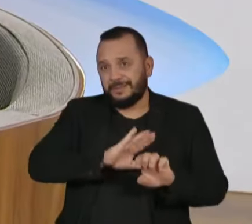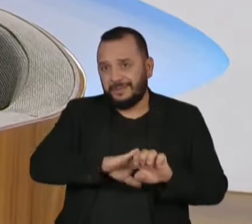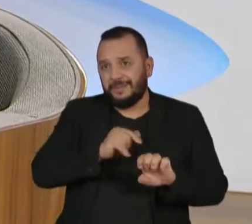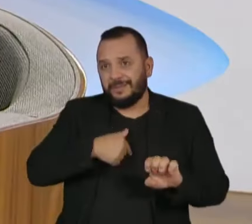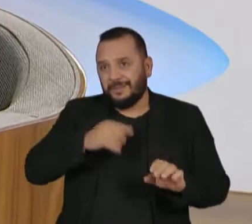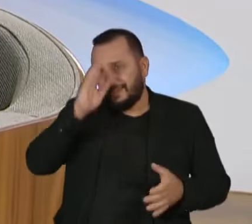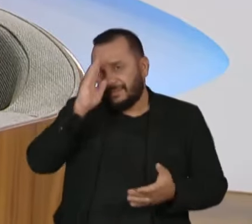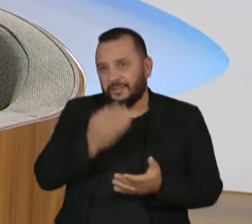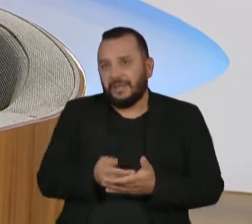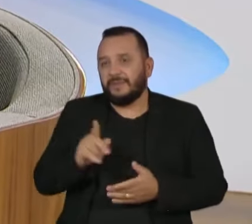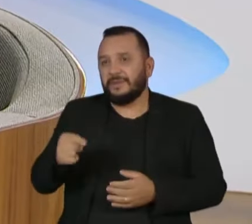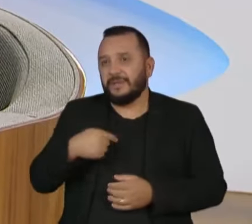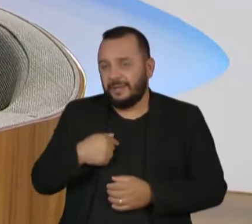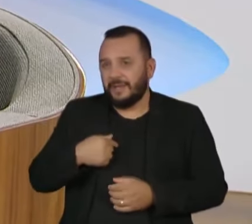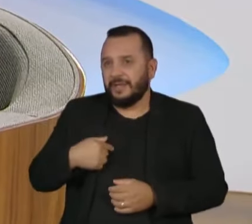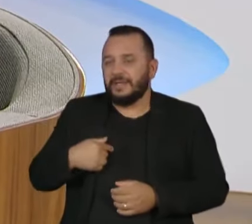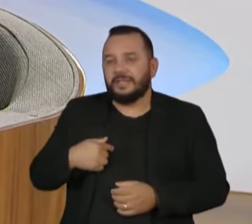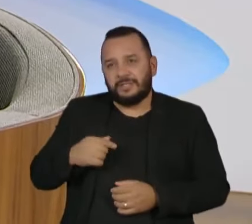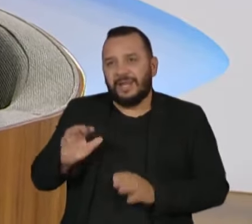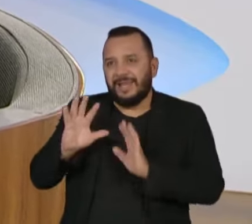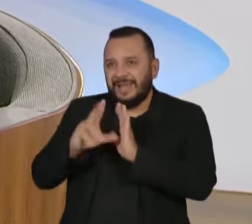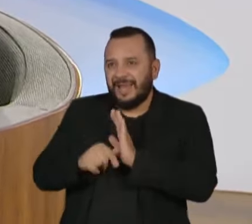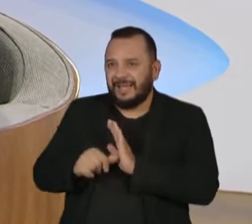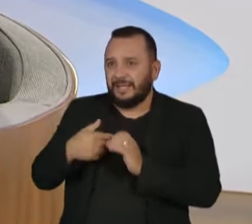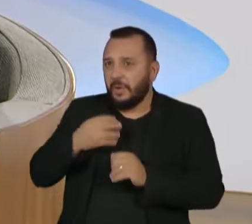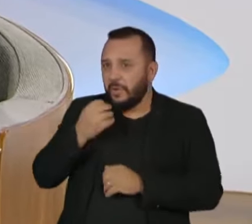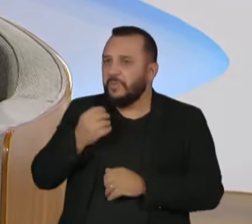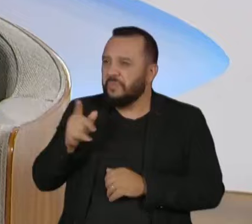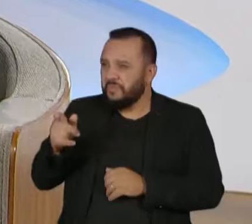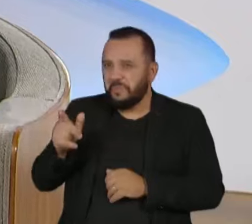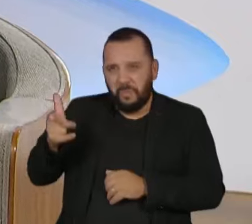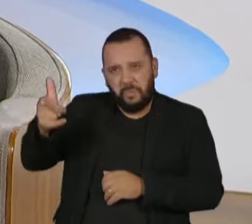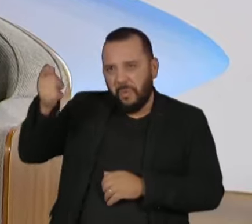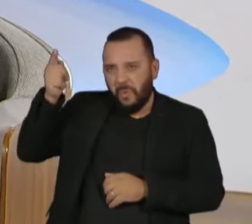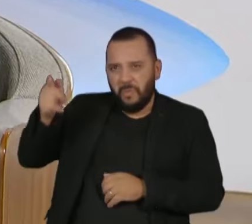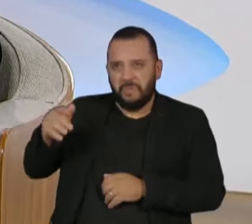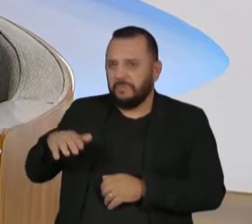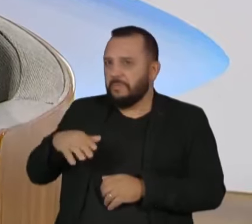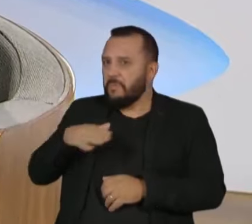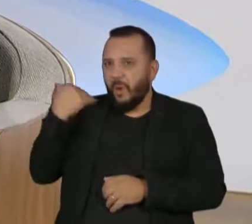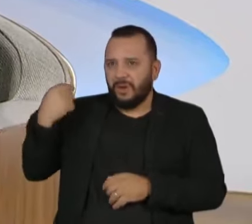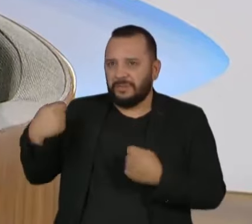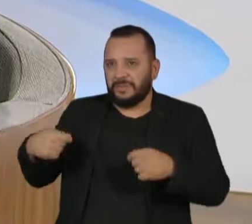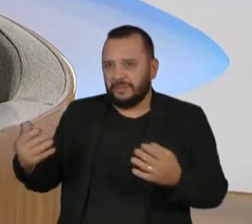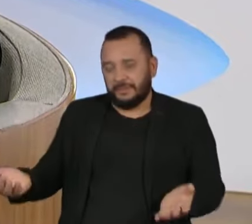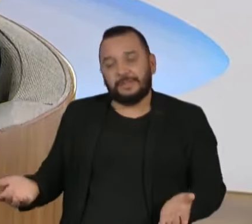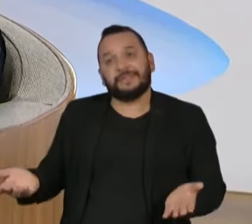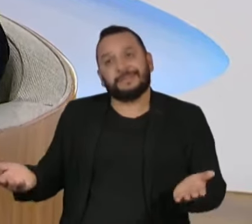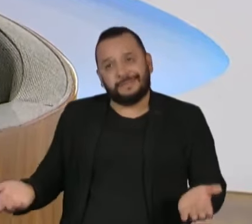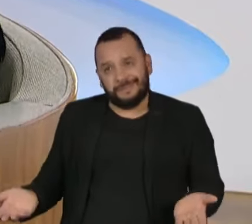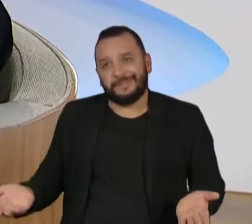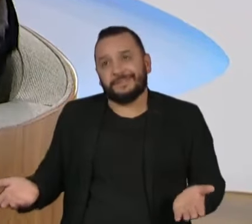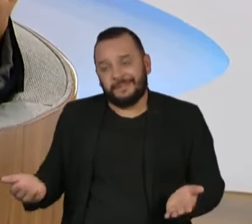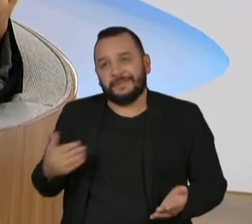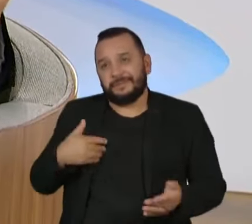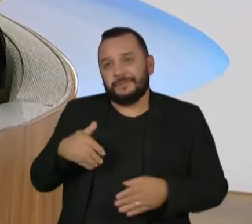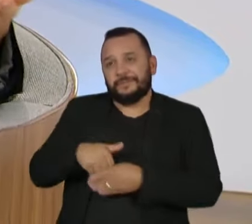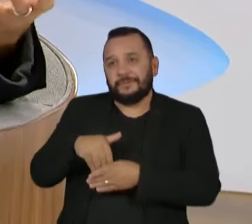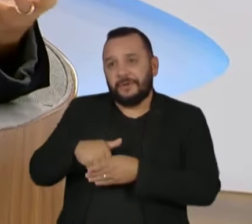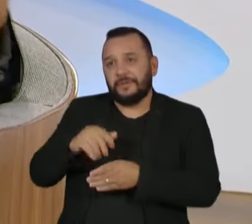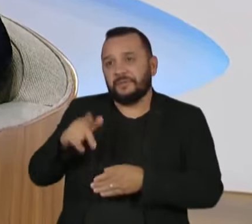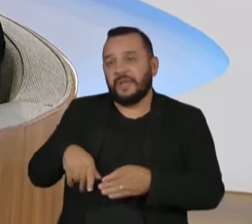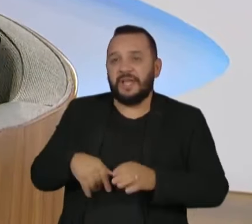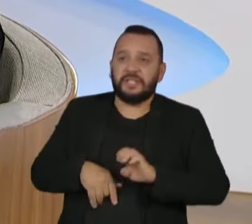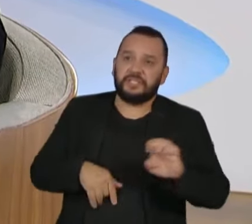acreditavam que bandido bom era bandido morto então acho que o voto é bem menos ideológico do que se tenta falar que é um